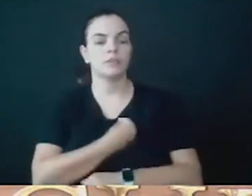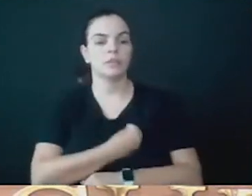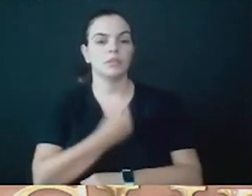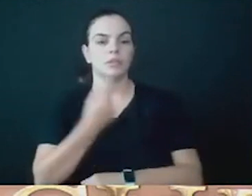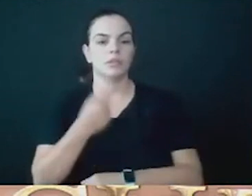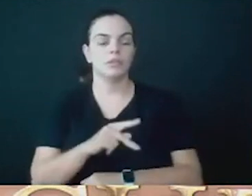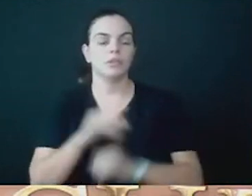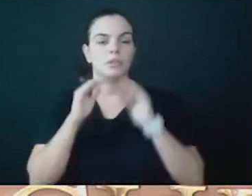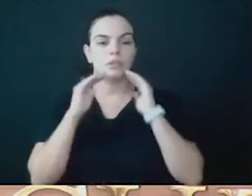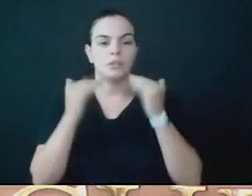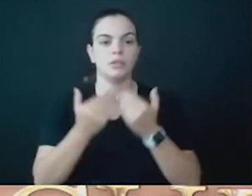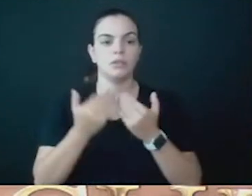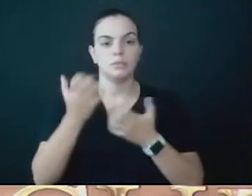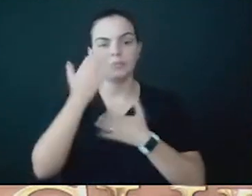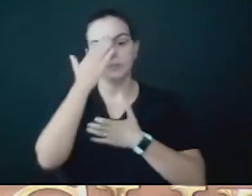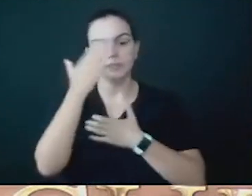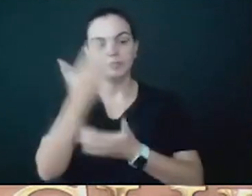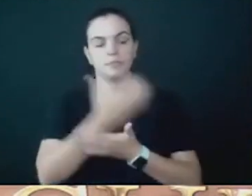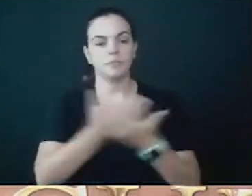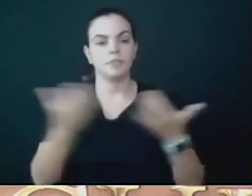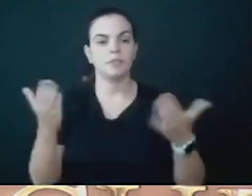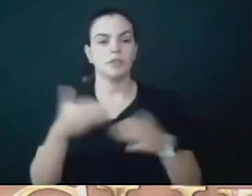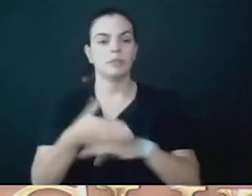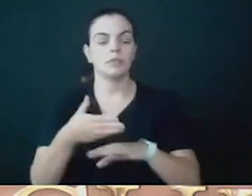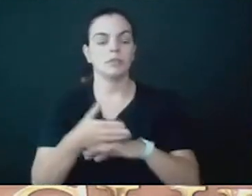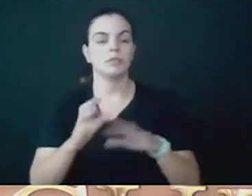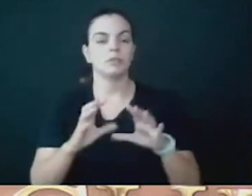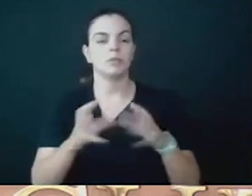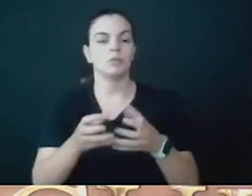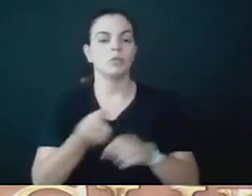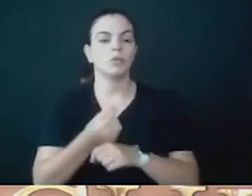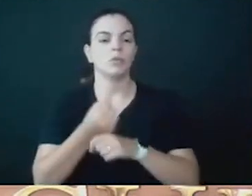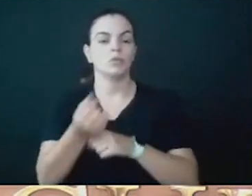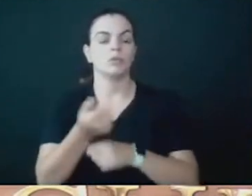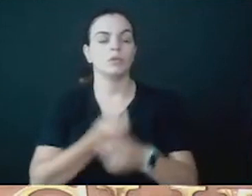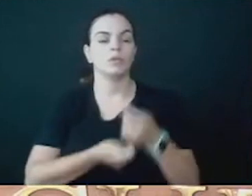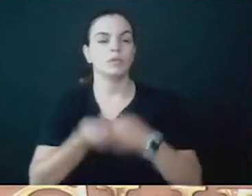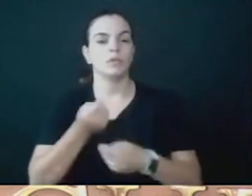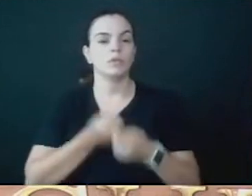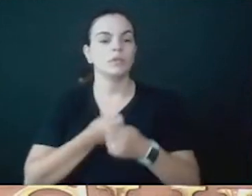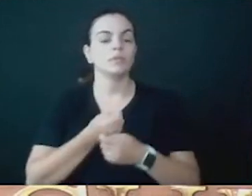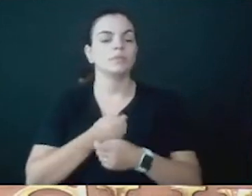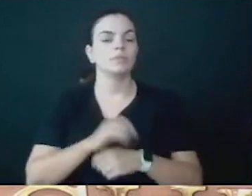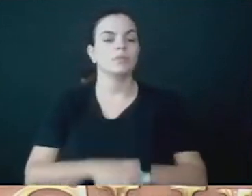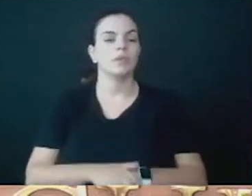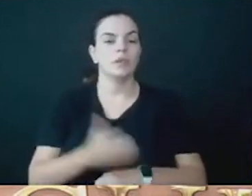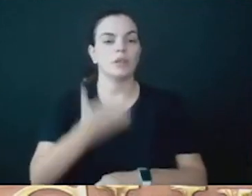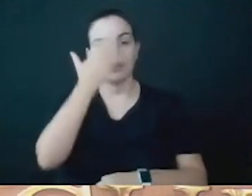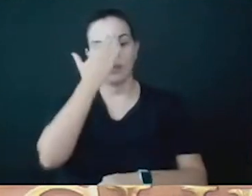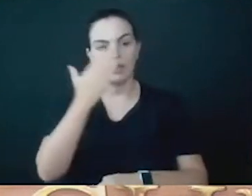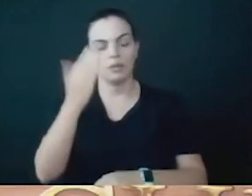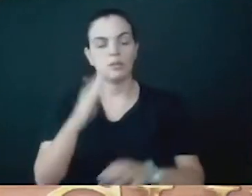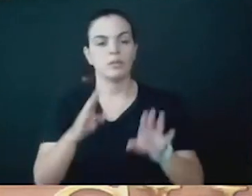audiência. Agradecer aos membros da Comissão de Economia e Finanças. Quero também agradecer